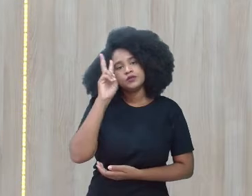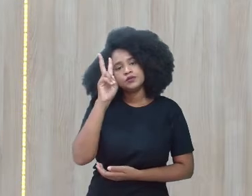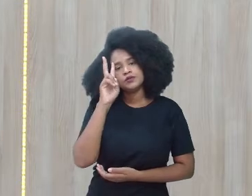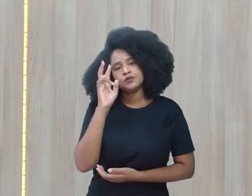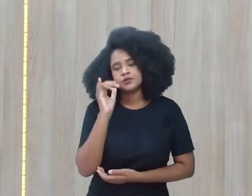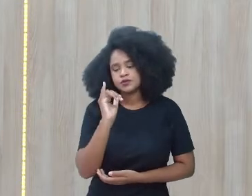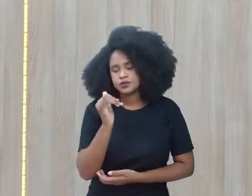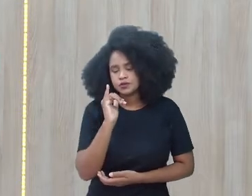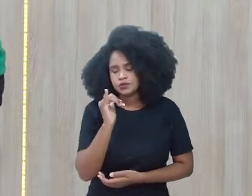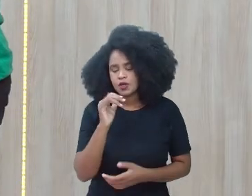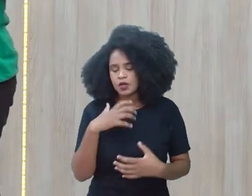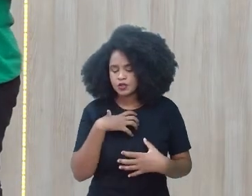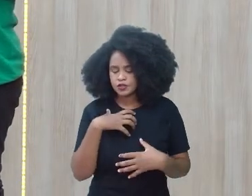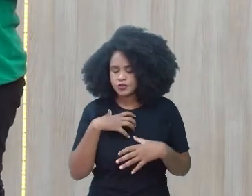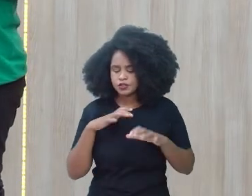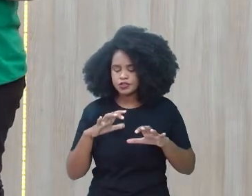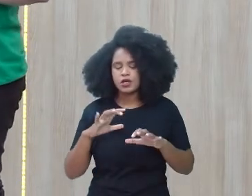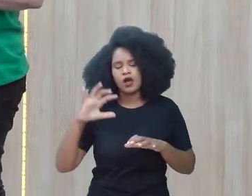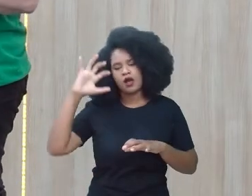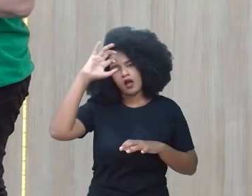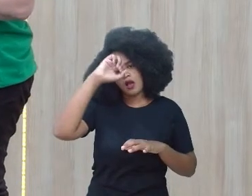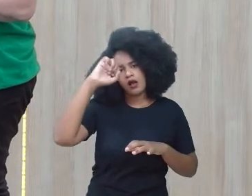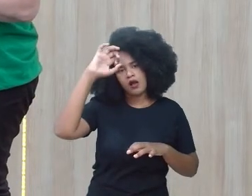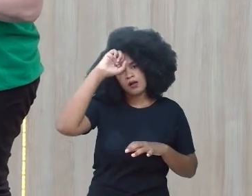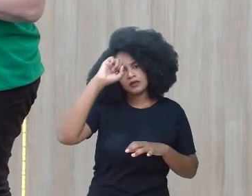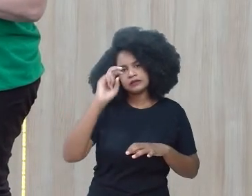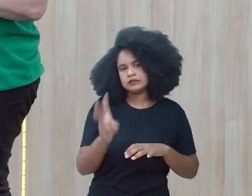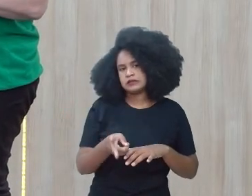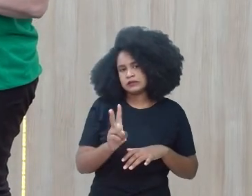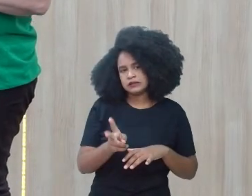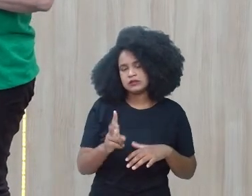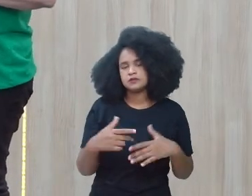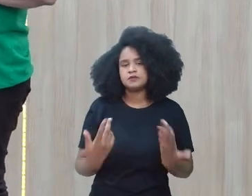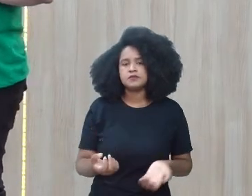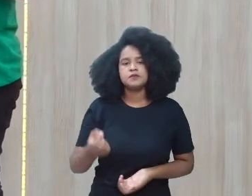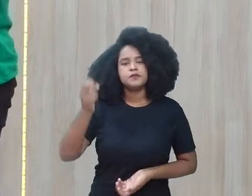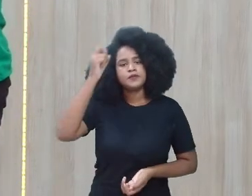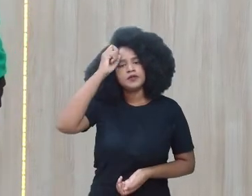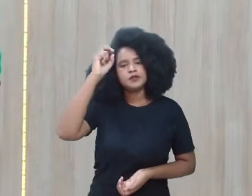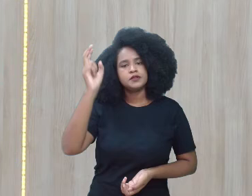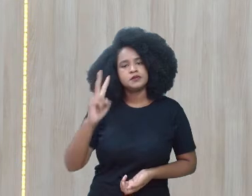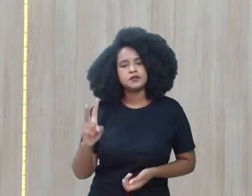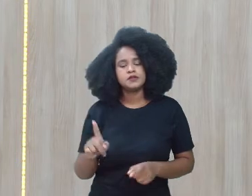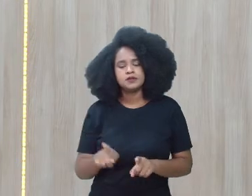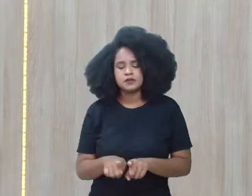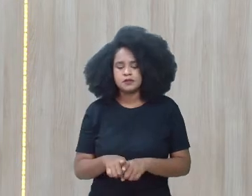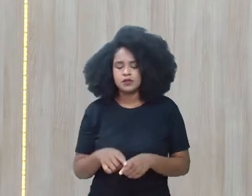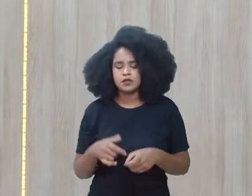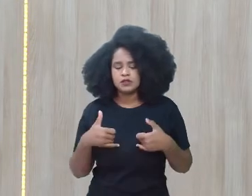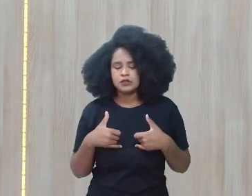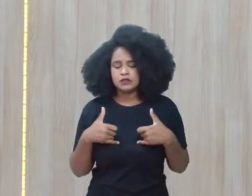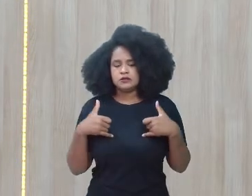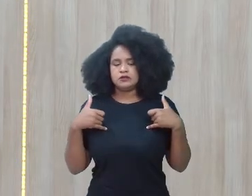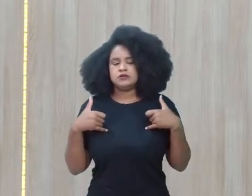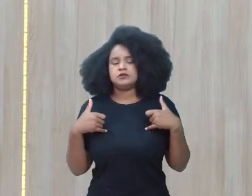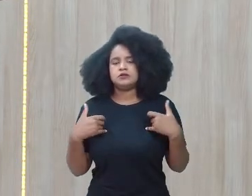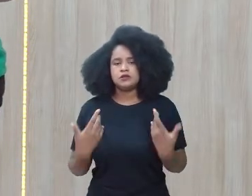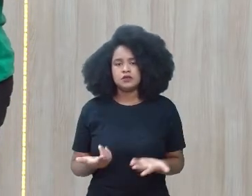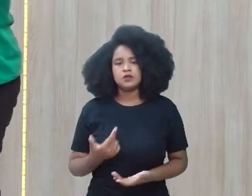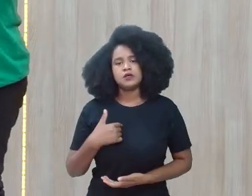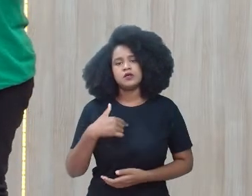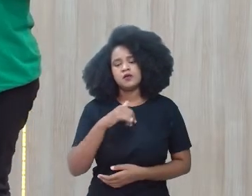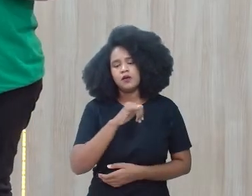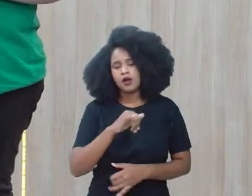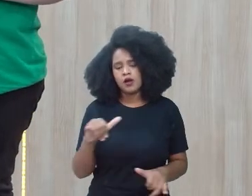forma, aprendemos. Não é? E aí, a esperteza de alguns, a ganância, não é? Eu já falei em